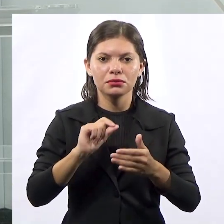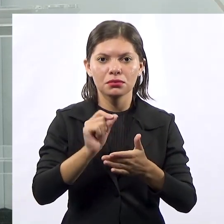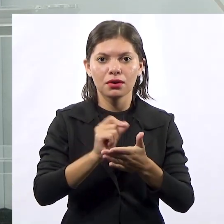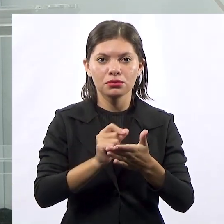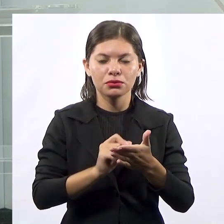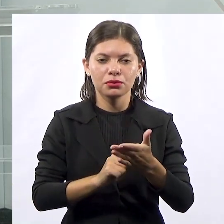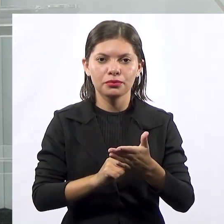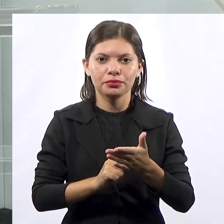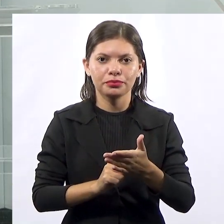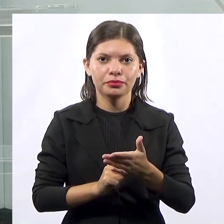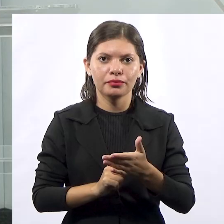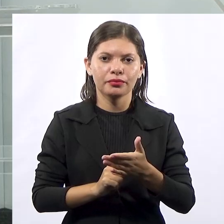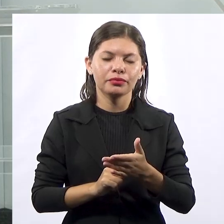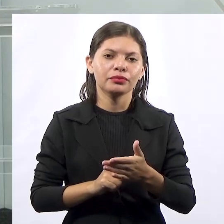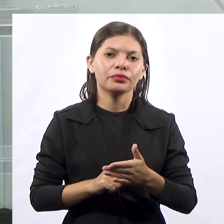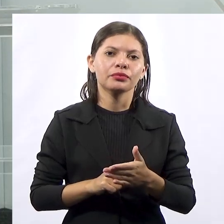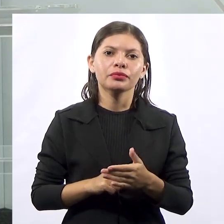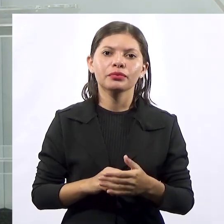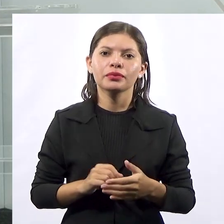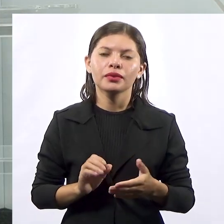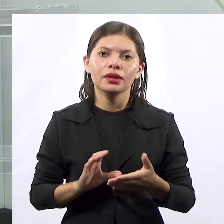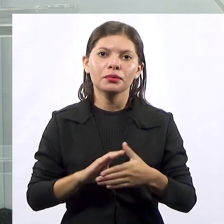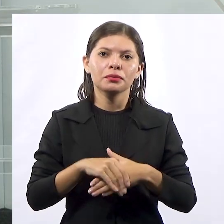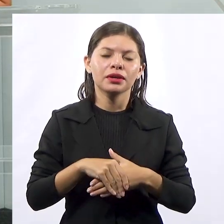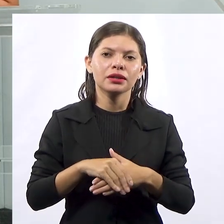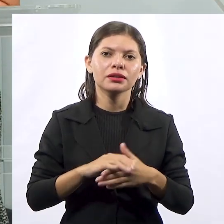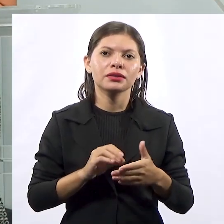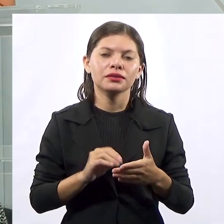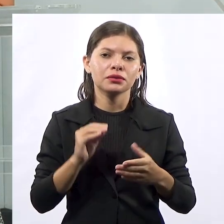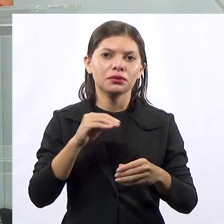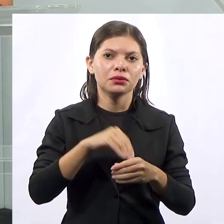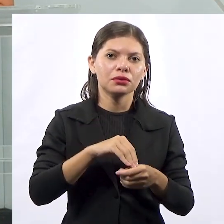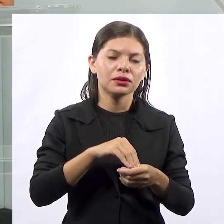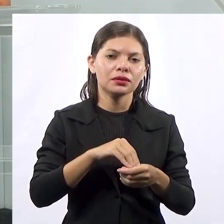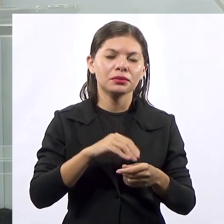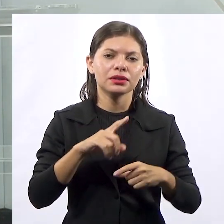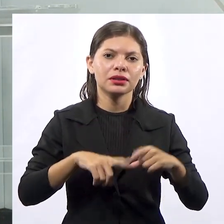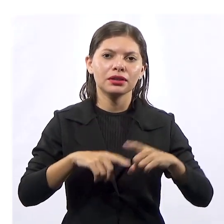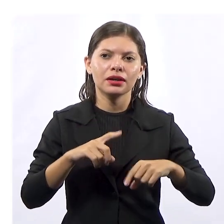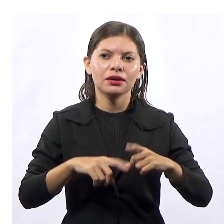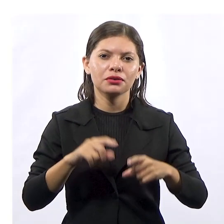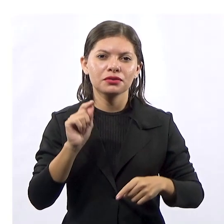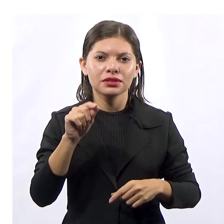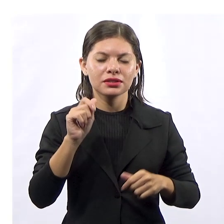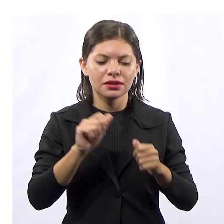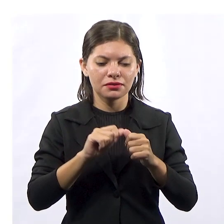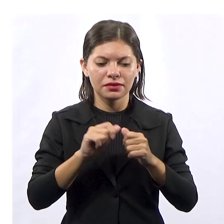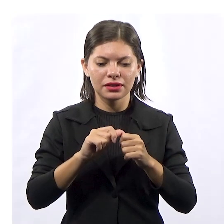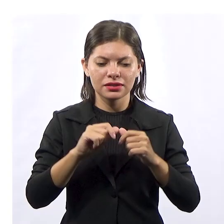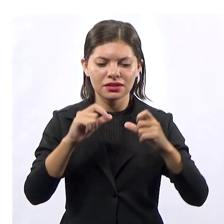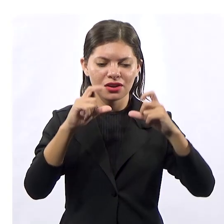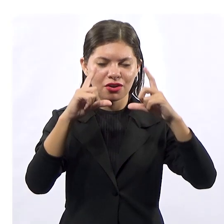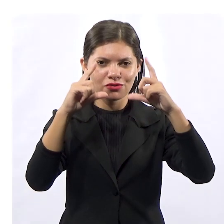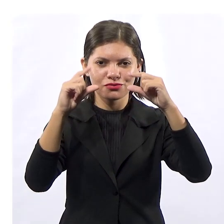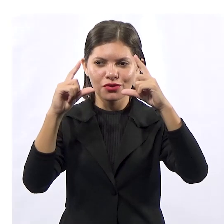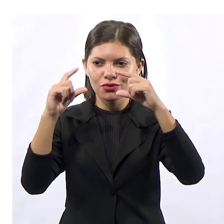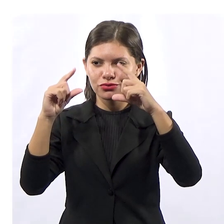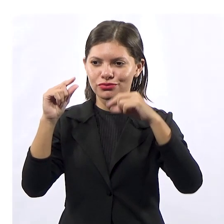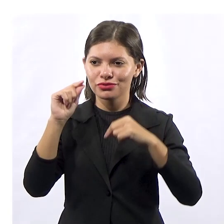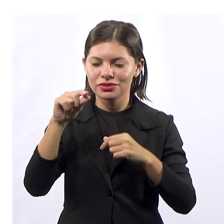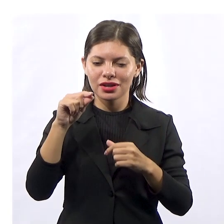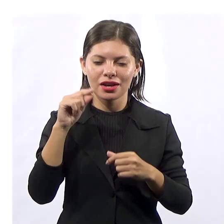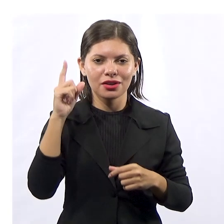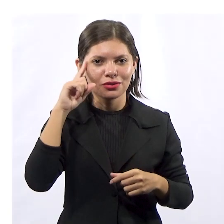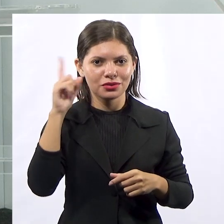O apêndice é quando você insere um material que foi produzido por você. Por exemplo, né, fotos. Você pode, lá no dia da